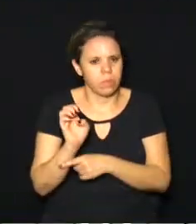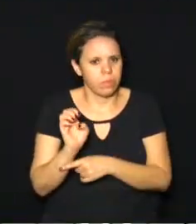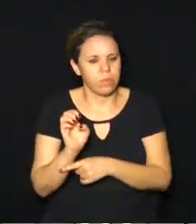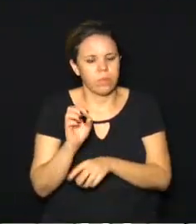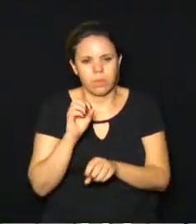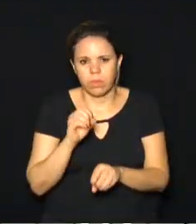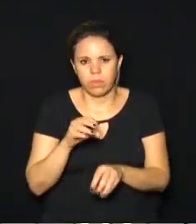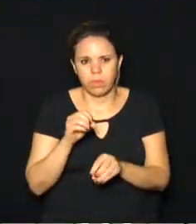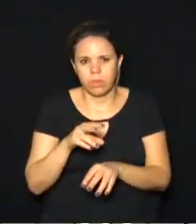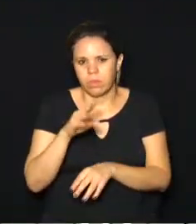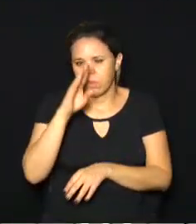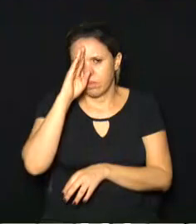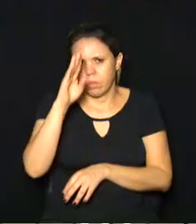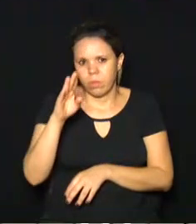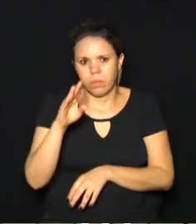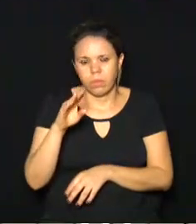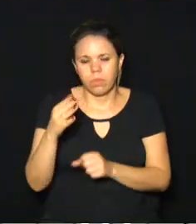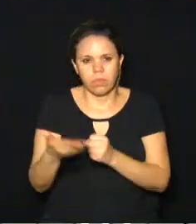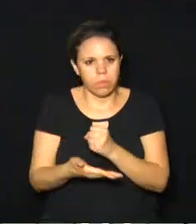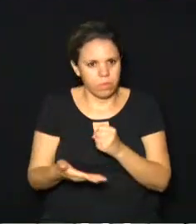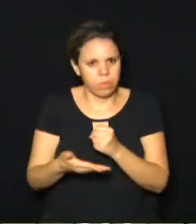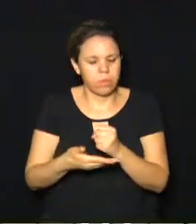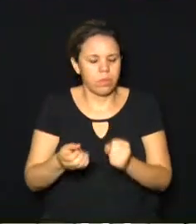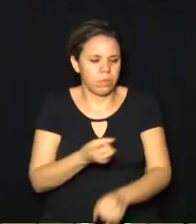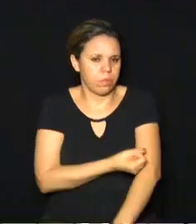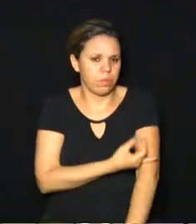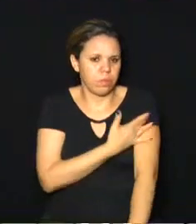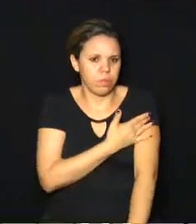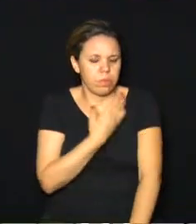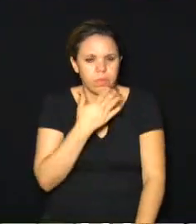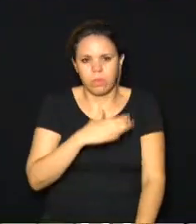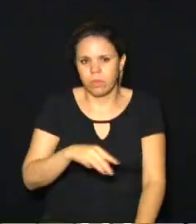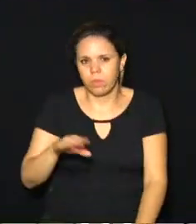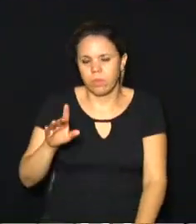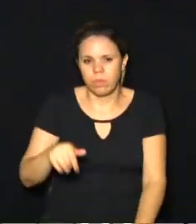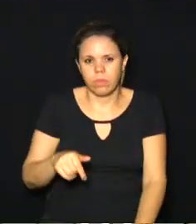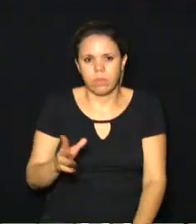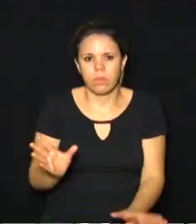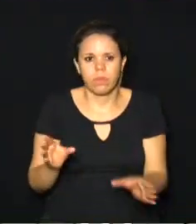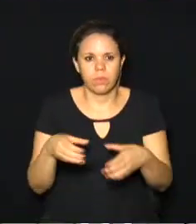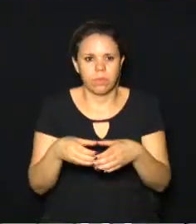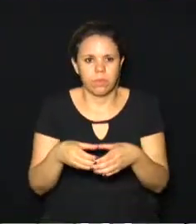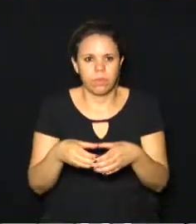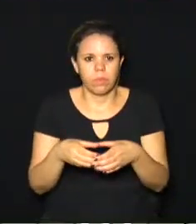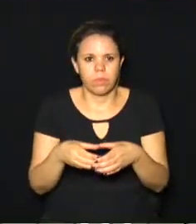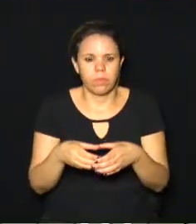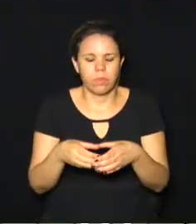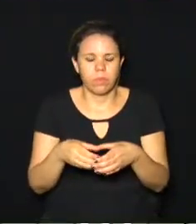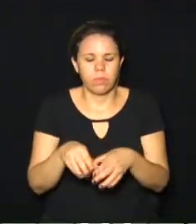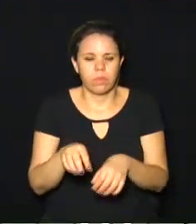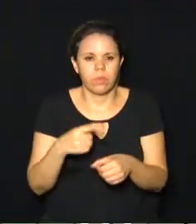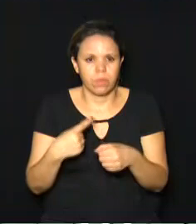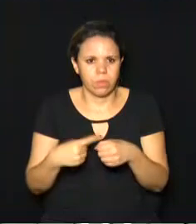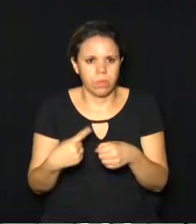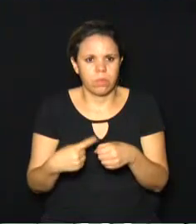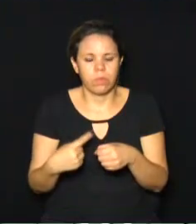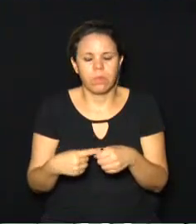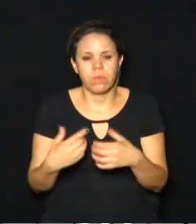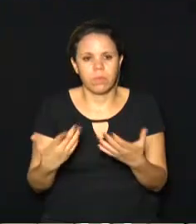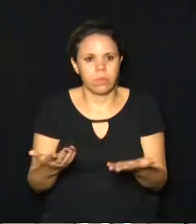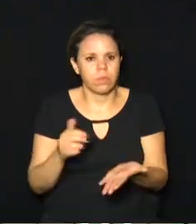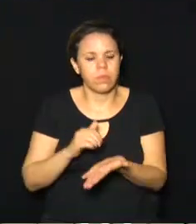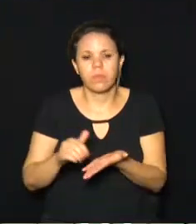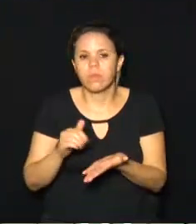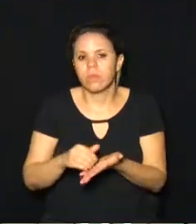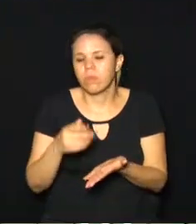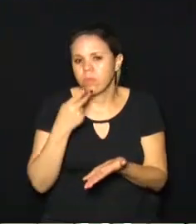diz respeito principalmente à educação fundamental. A educação infantil já é gerida mais diretamente pela educação municipal. Mas a Secretaria está